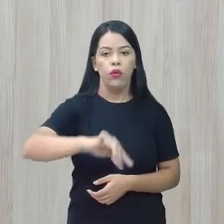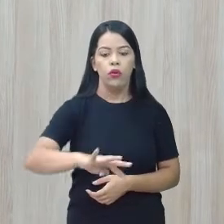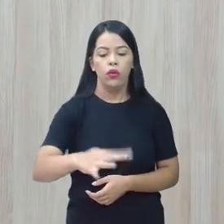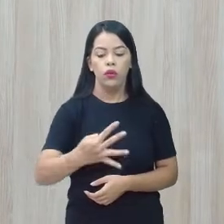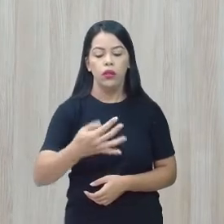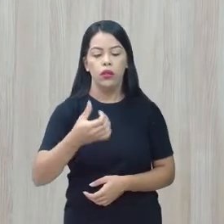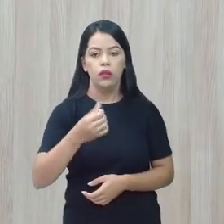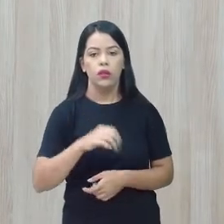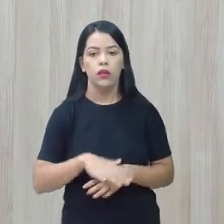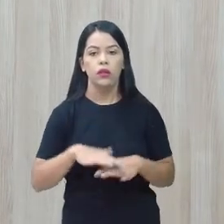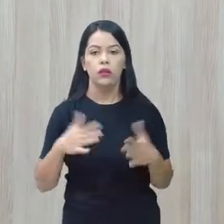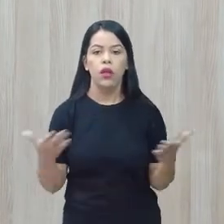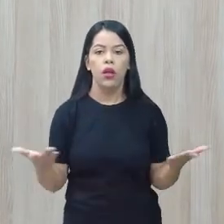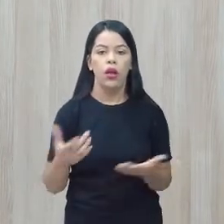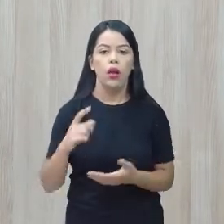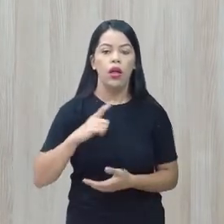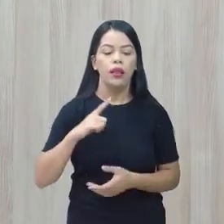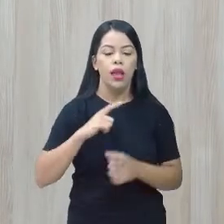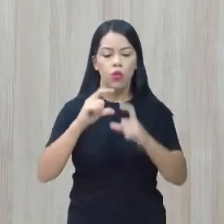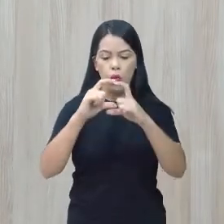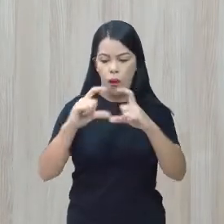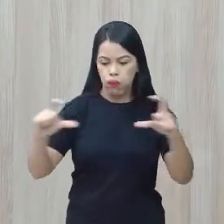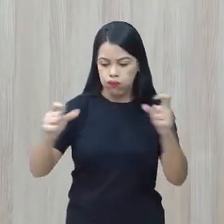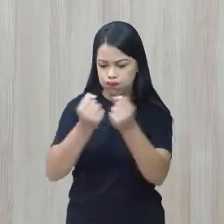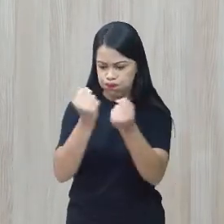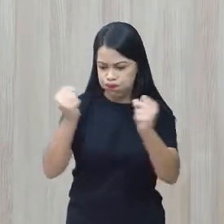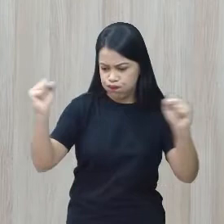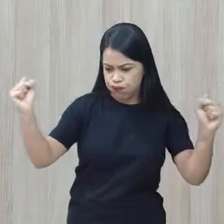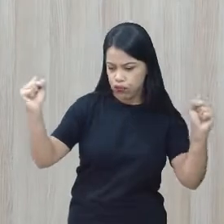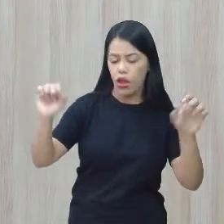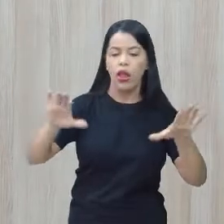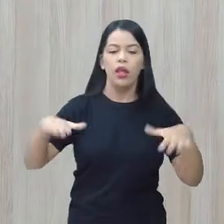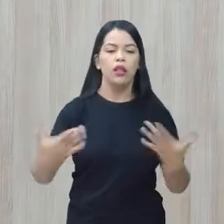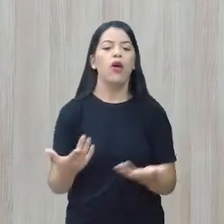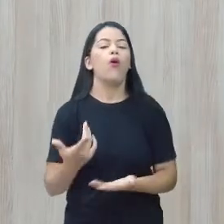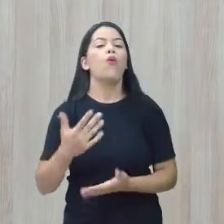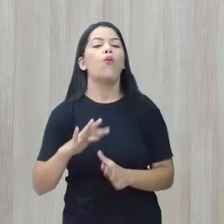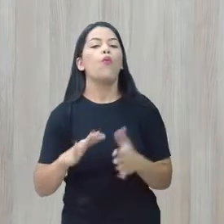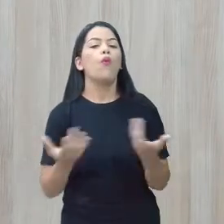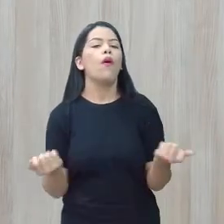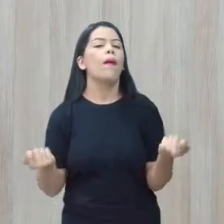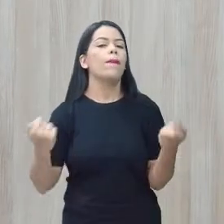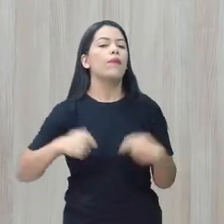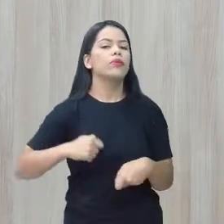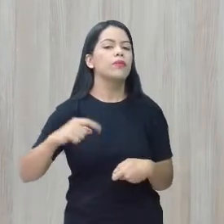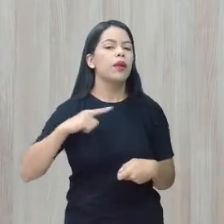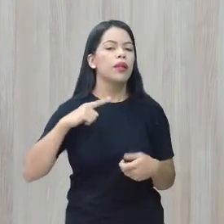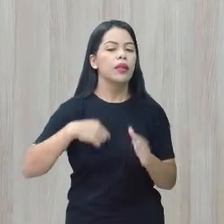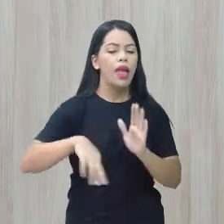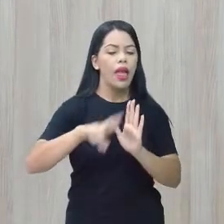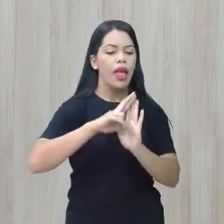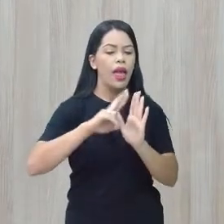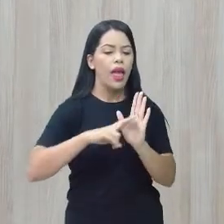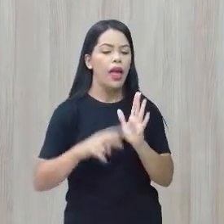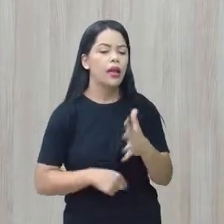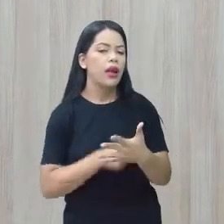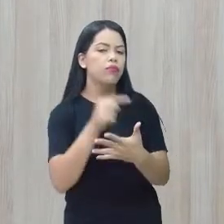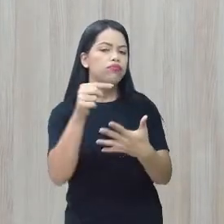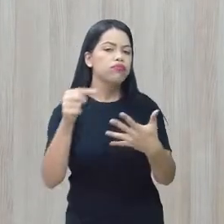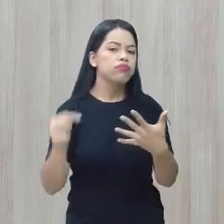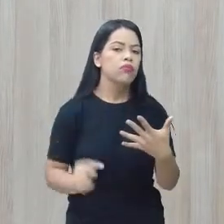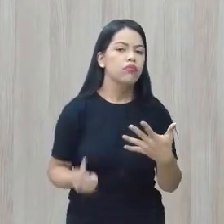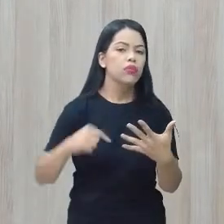9,46 e aqui a gente tem um número gigantesco. Então, quais são as possibilidades, as regrinhas que a gente está